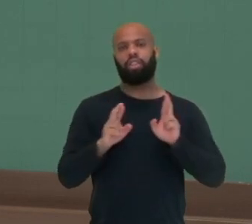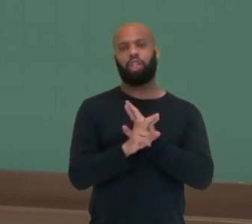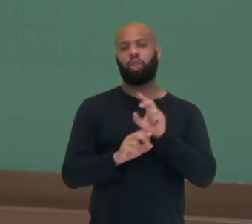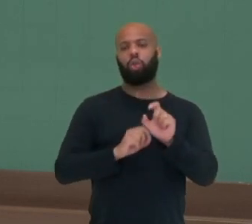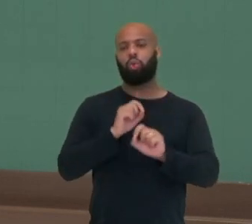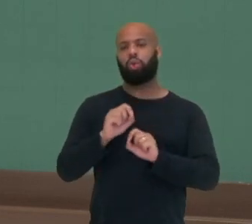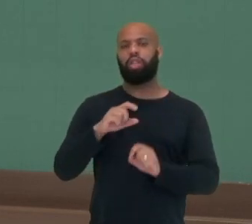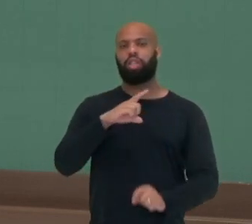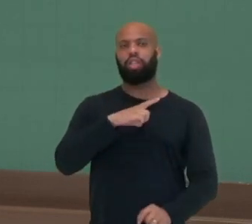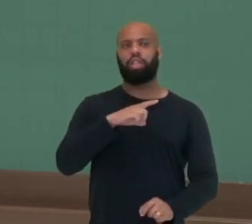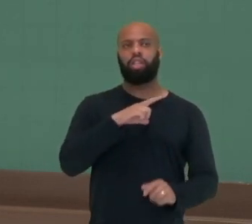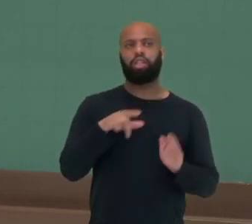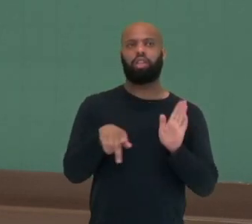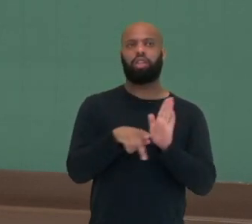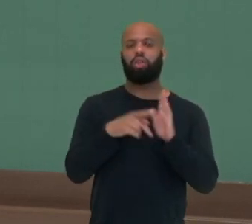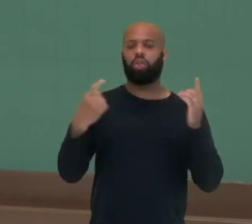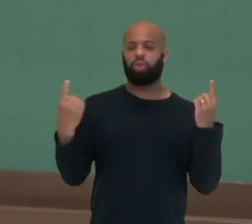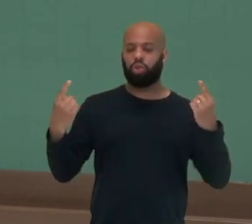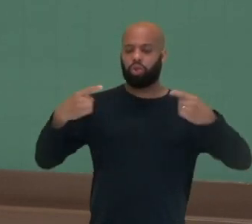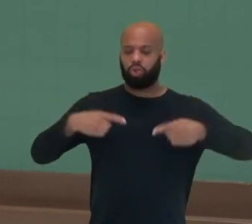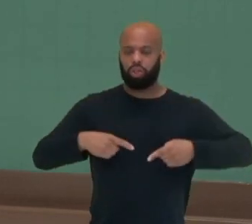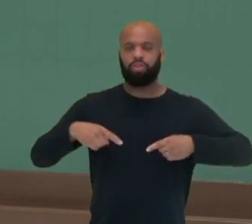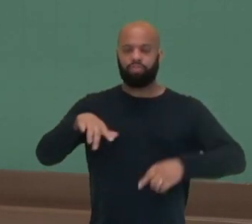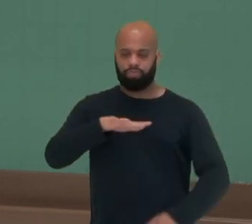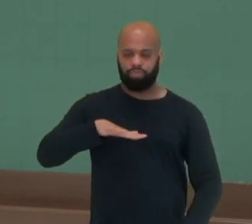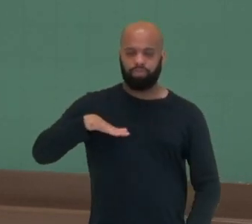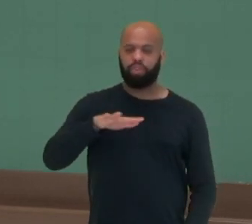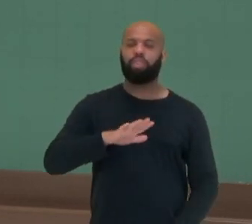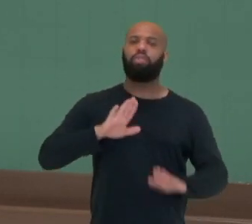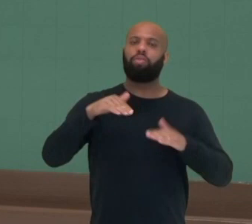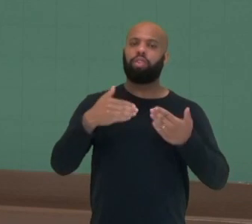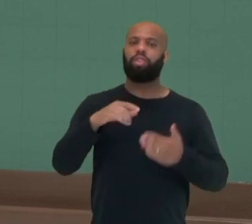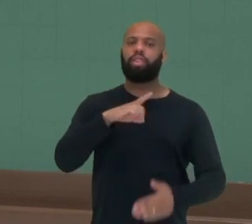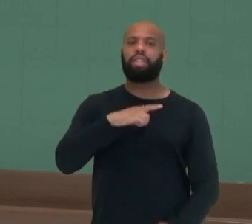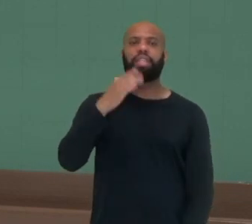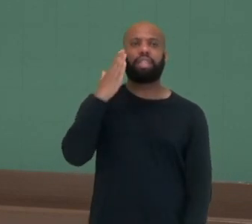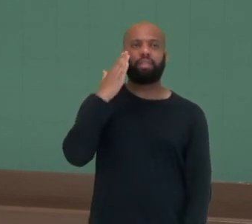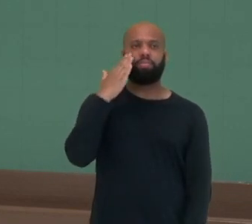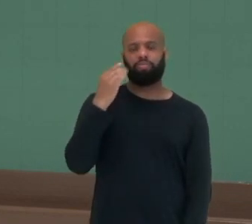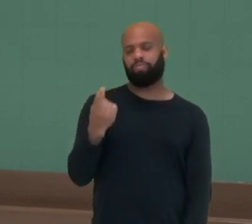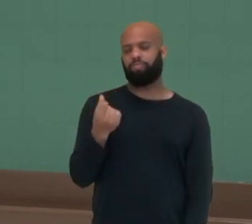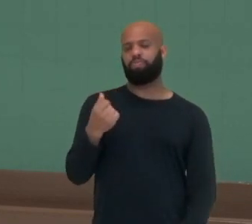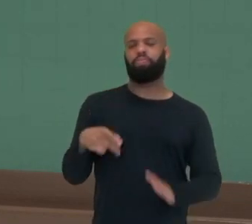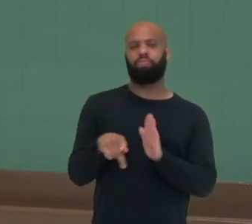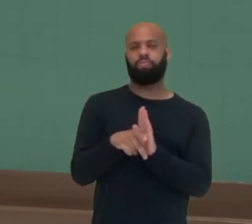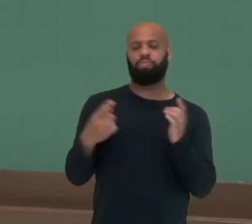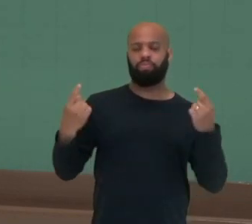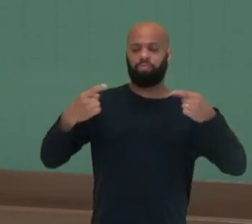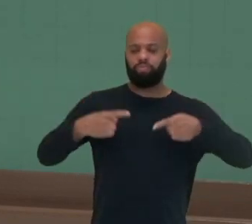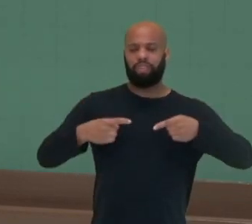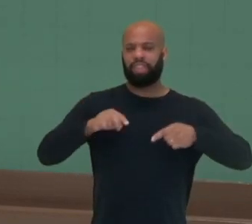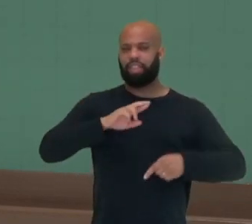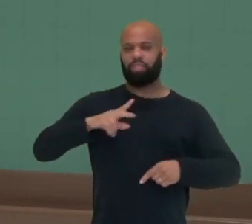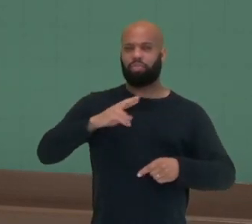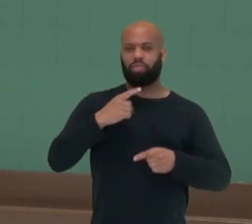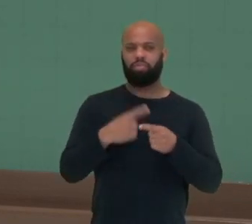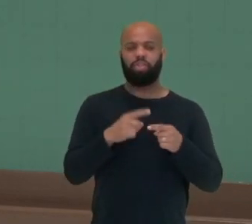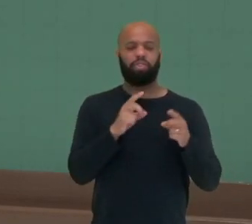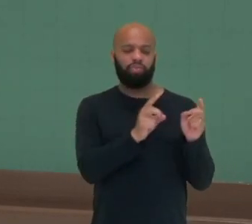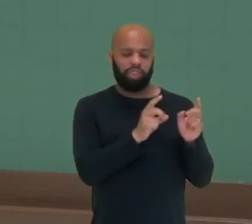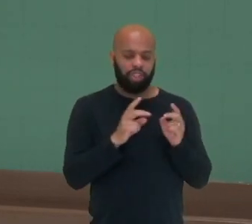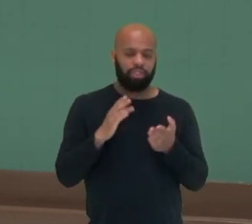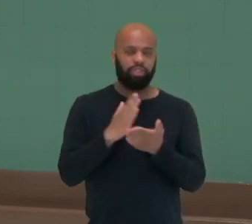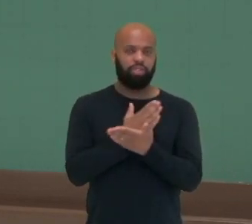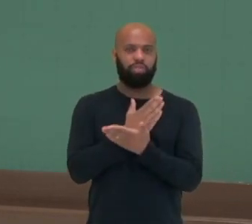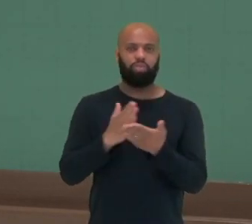oferecido pelos seus concorrentes de mercado. Então a gente também tem que saber o preço dos concorrentes, mas não é porque o concorrente está vendendo uma determinada mercadoria